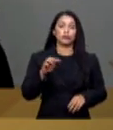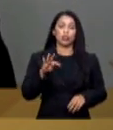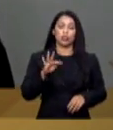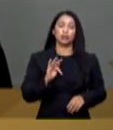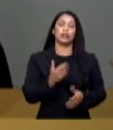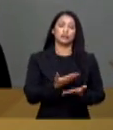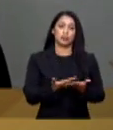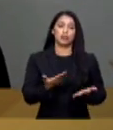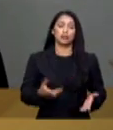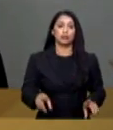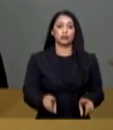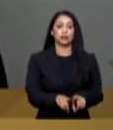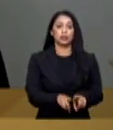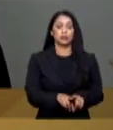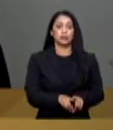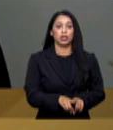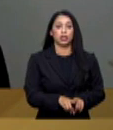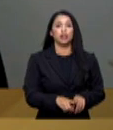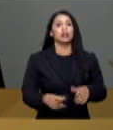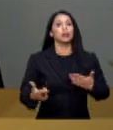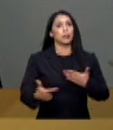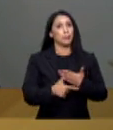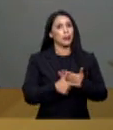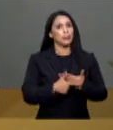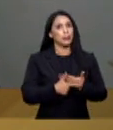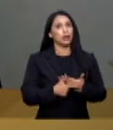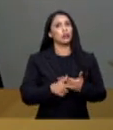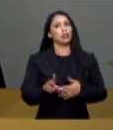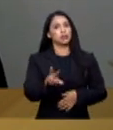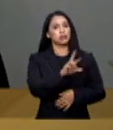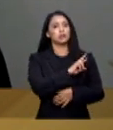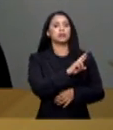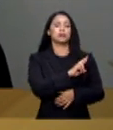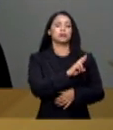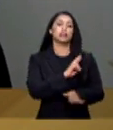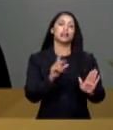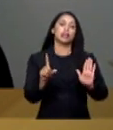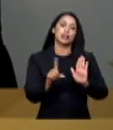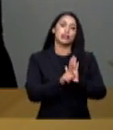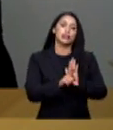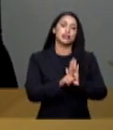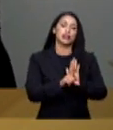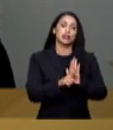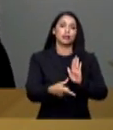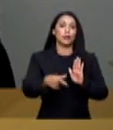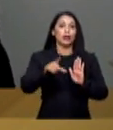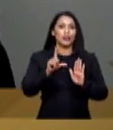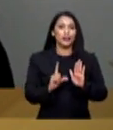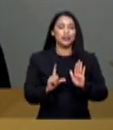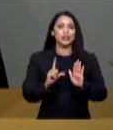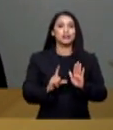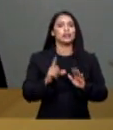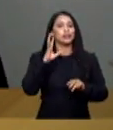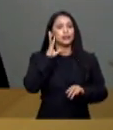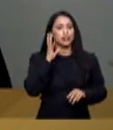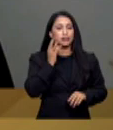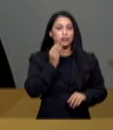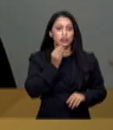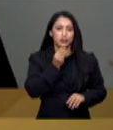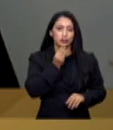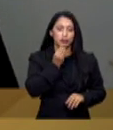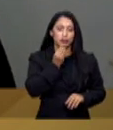foi muito mencionado o papel dele neste último trabalho que veio a dar nessa lei. Então, antes do voto do ministro Dias Toffoli,